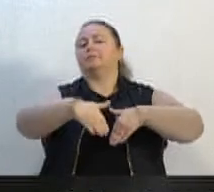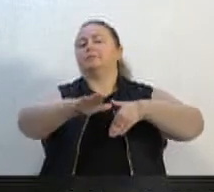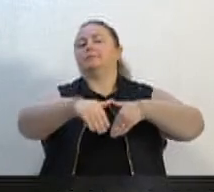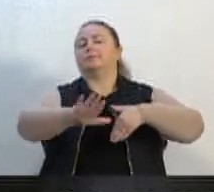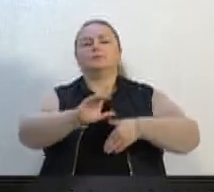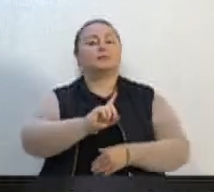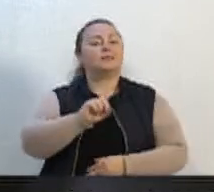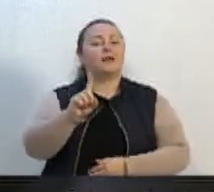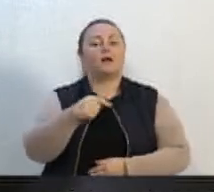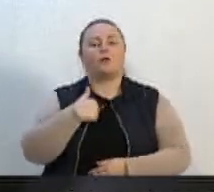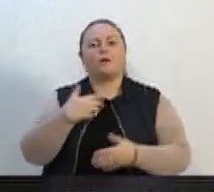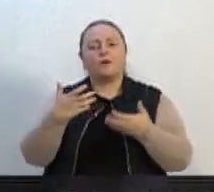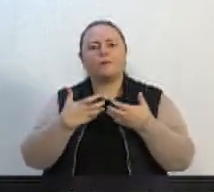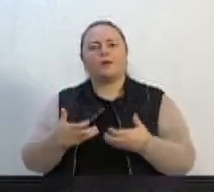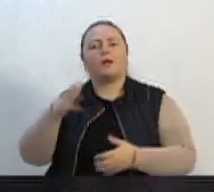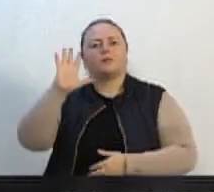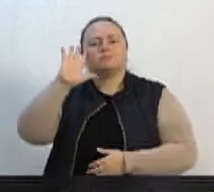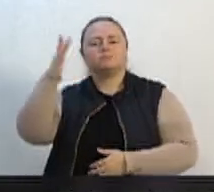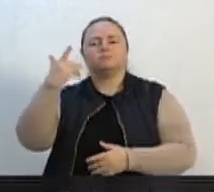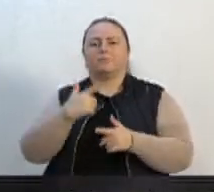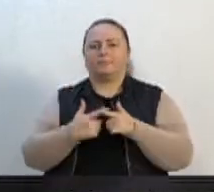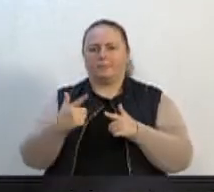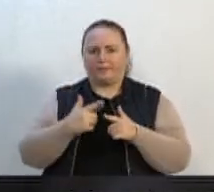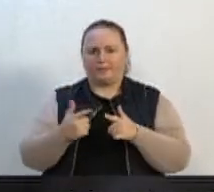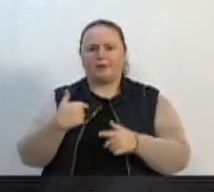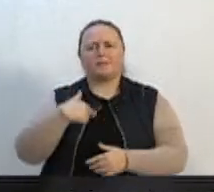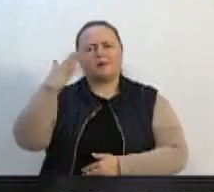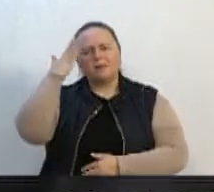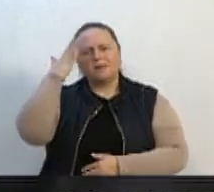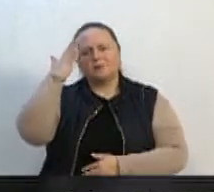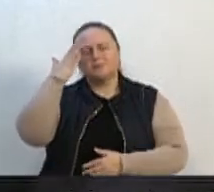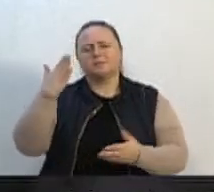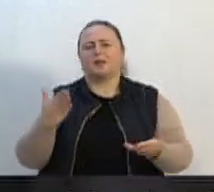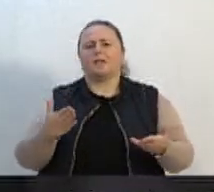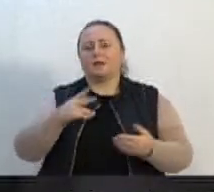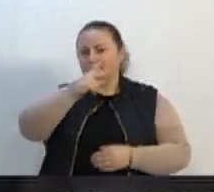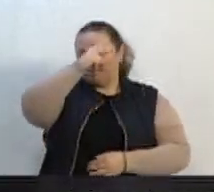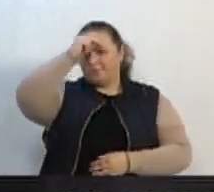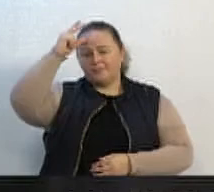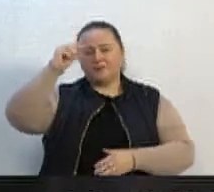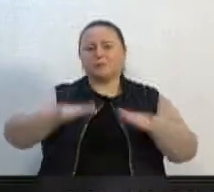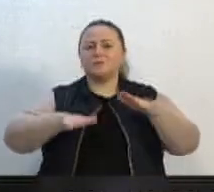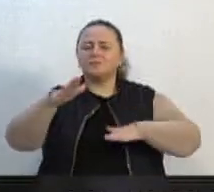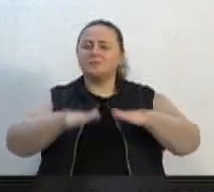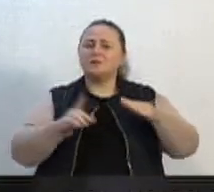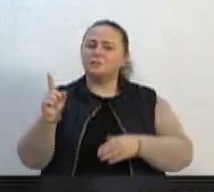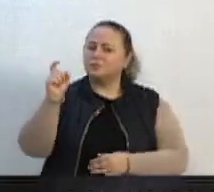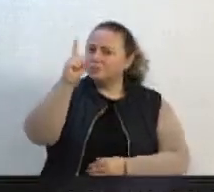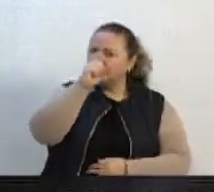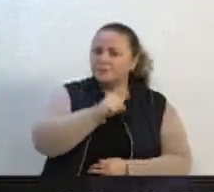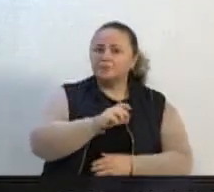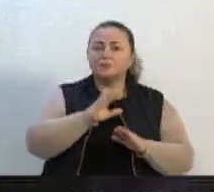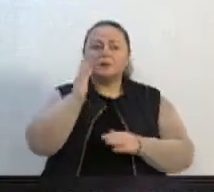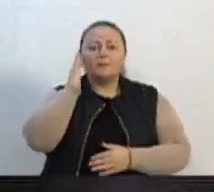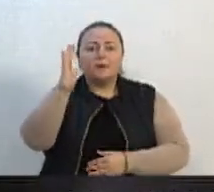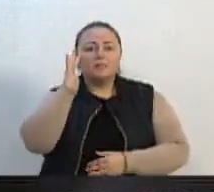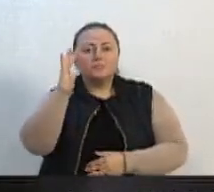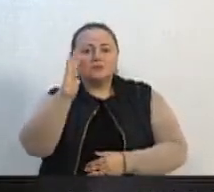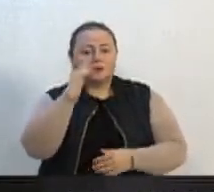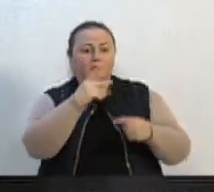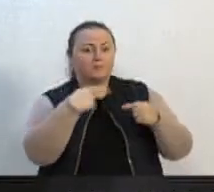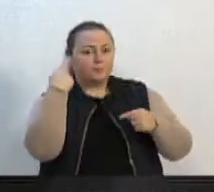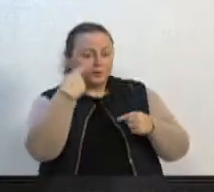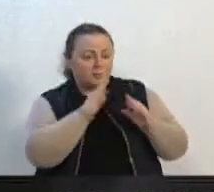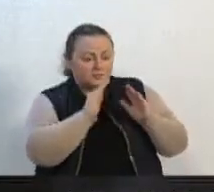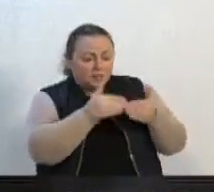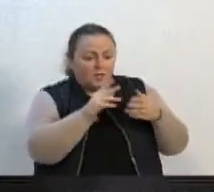os problemas, porque eu entendo também as dificuldades que tem do executivo em relação às próprias políticas em relação aos humanos, e volto a falar, com todos